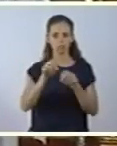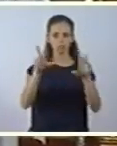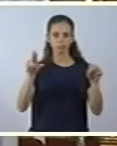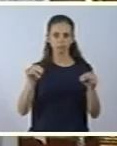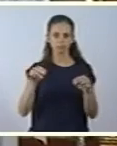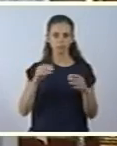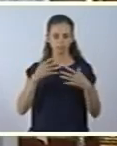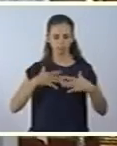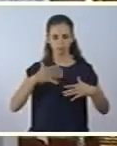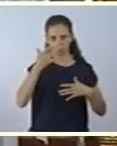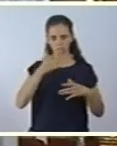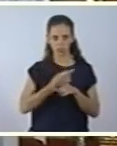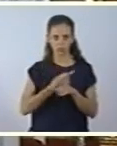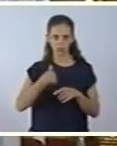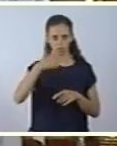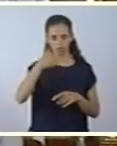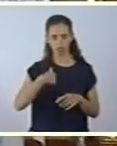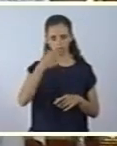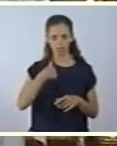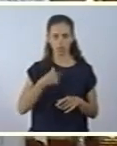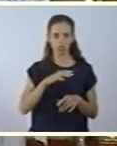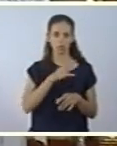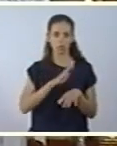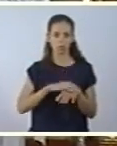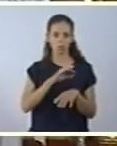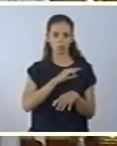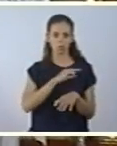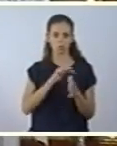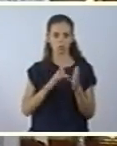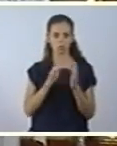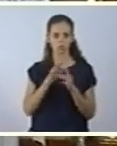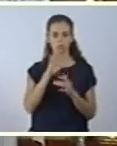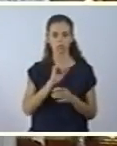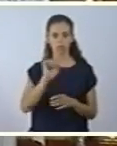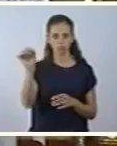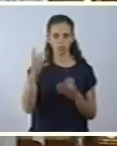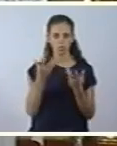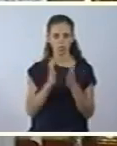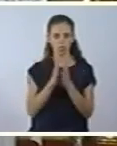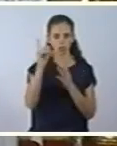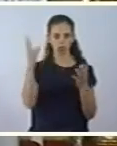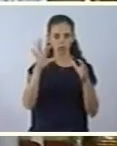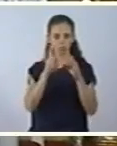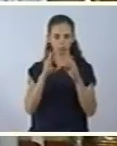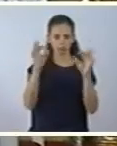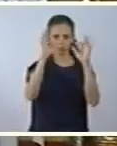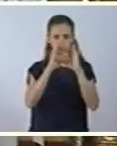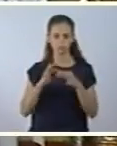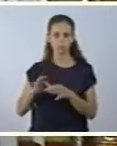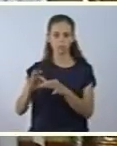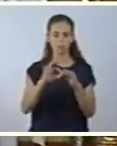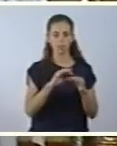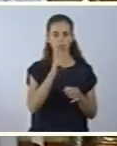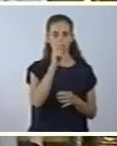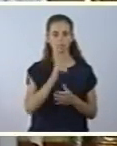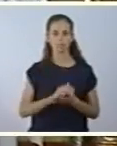das manchas do pecado. Por nosso Senhor Jesus Cristo, vosso Filho, que é Deus convosco, na unidade do Espírito